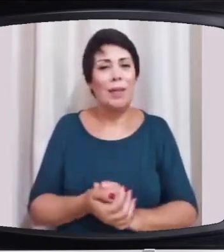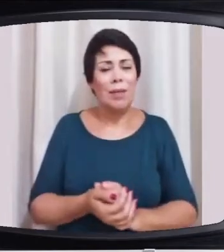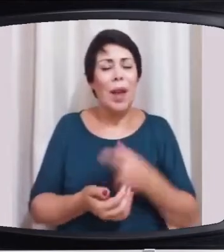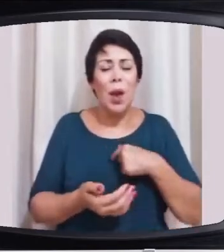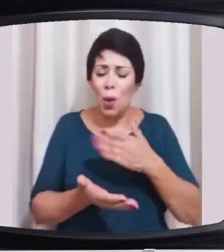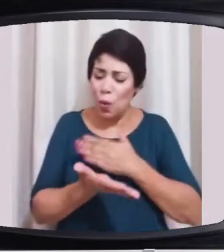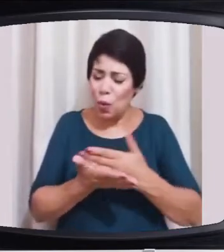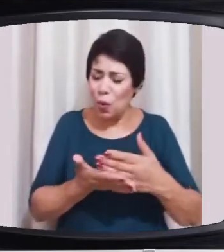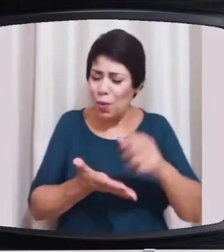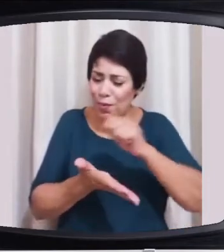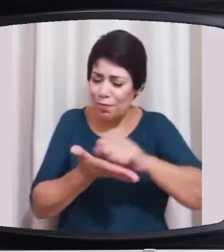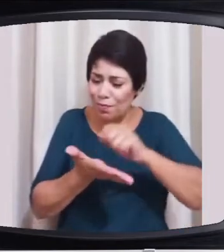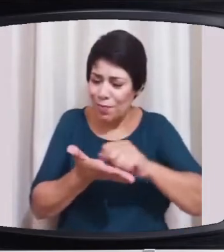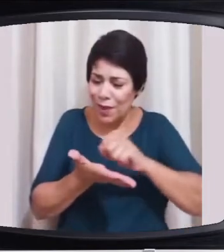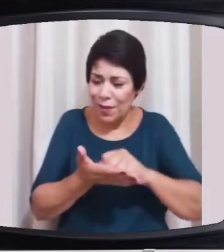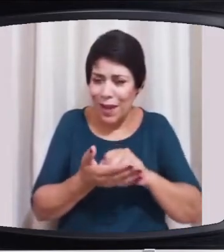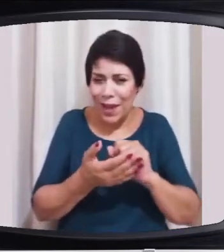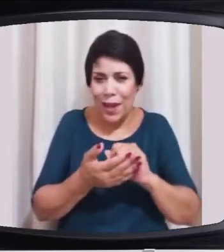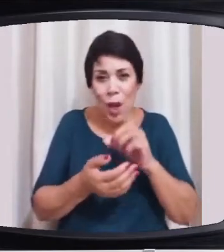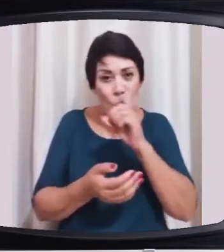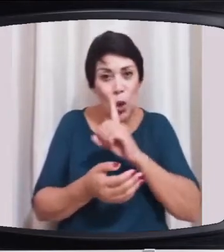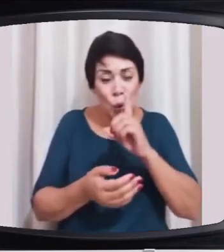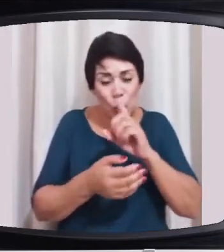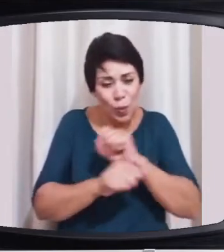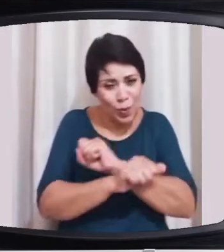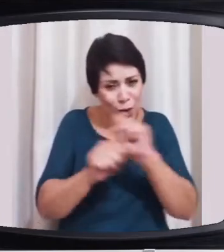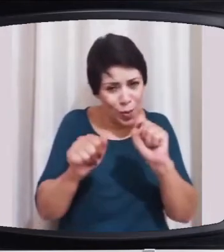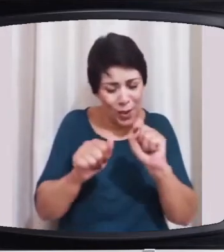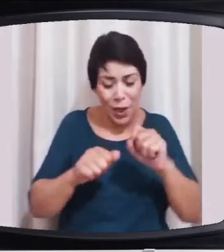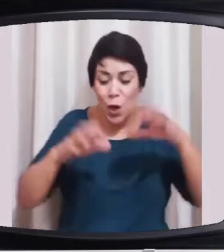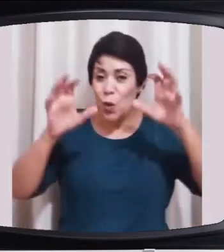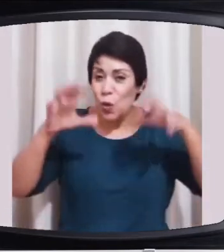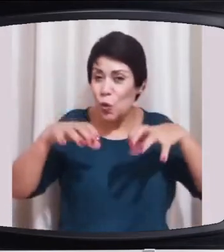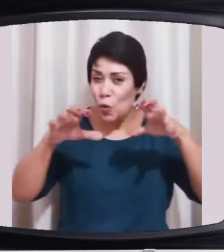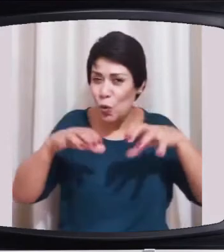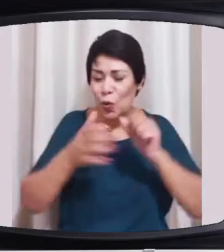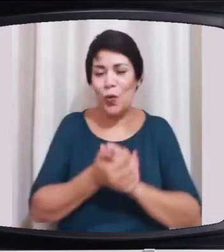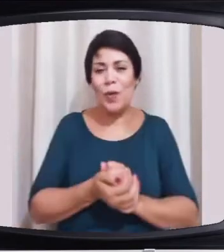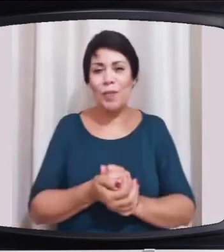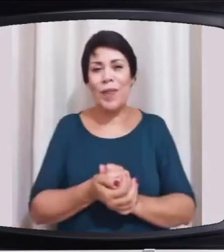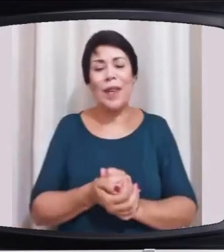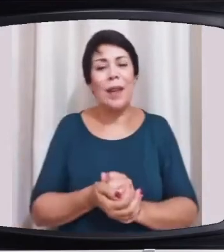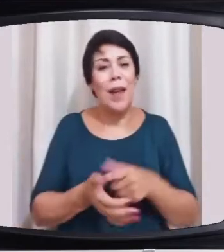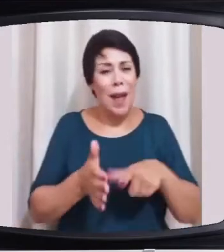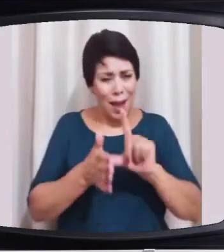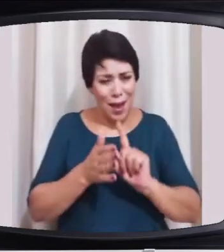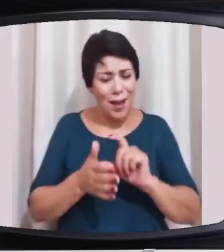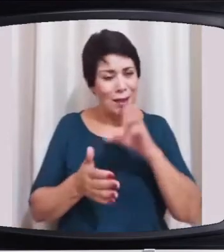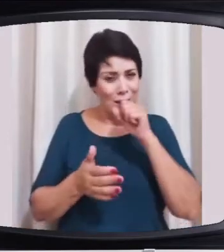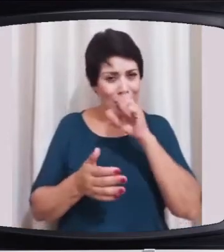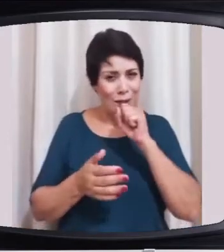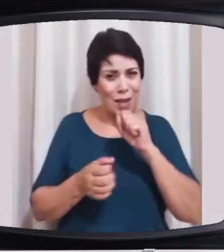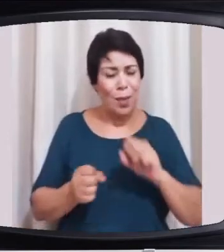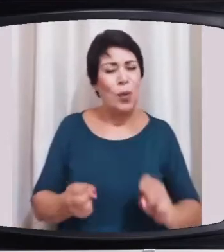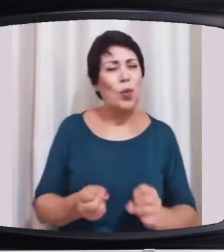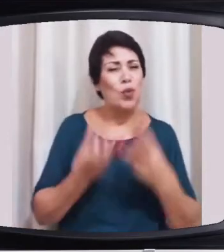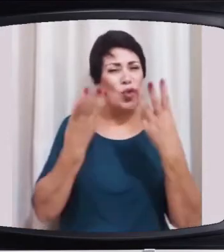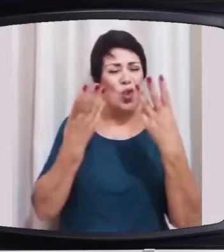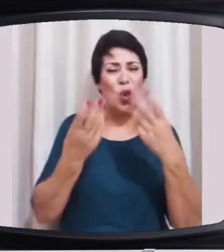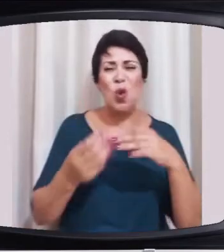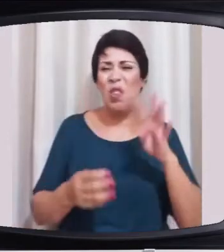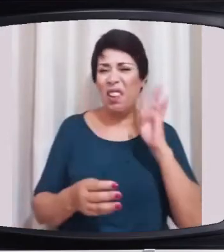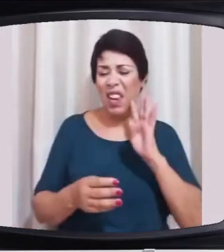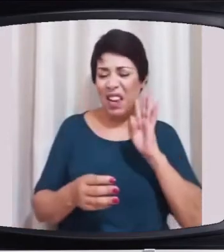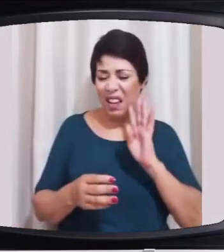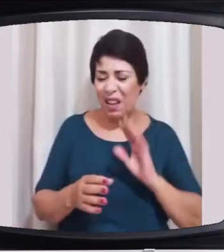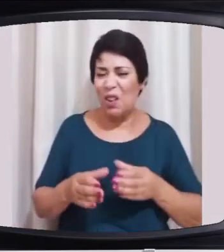essa canção numa manhã de domingo, de chuva. Java Roots tinha feito um show incrível no sábado, super bacana, sabe?